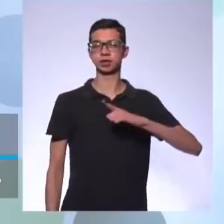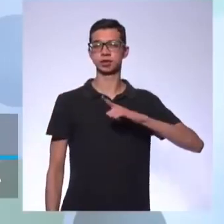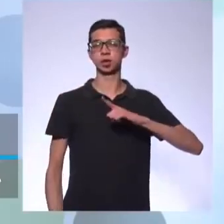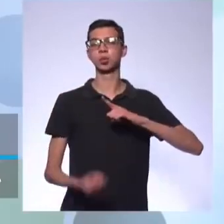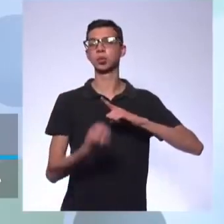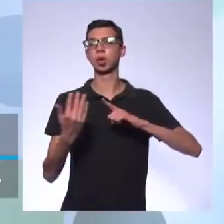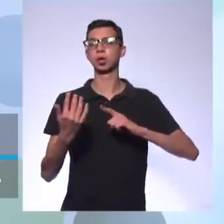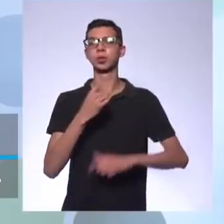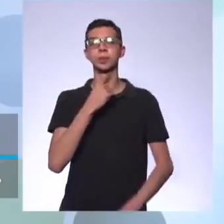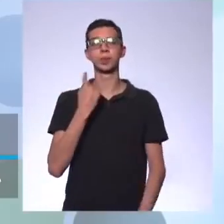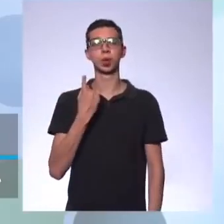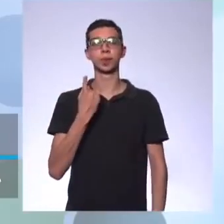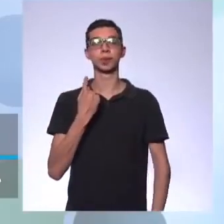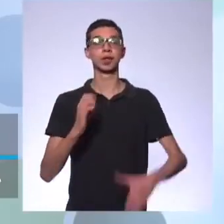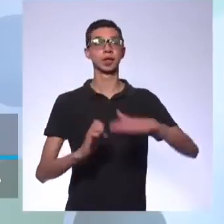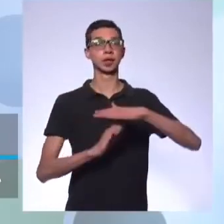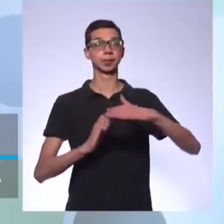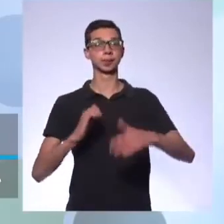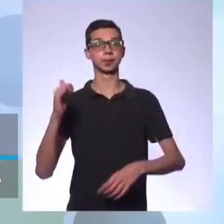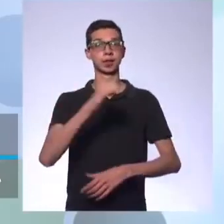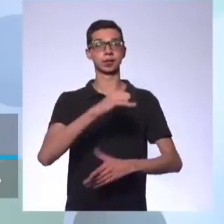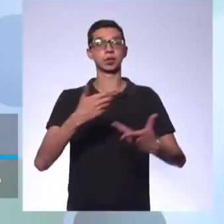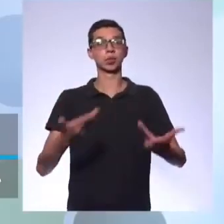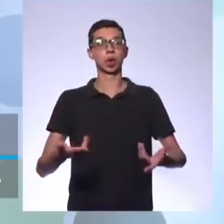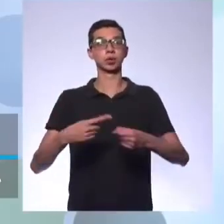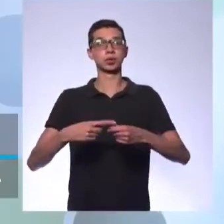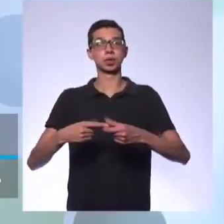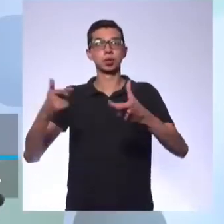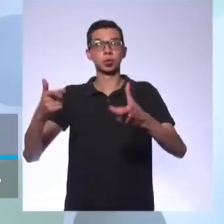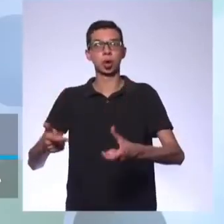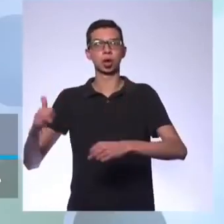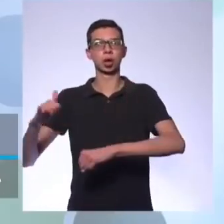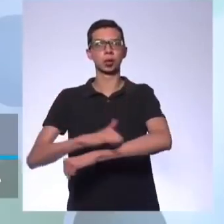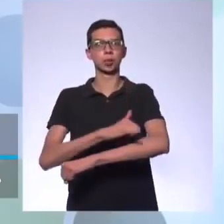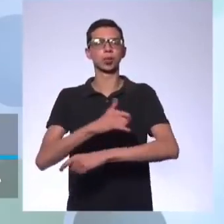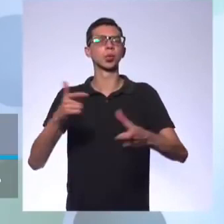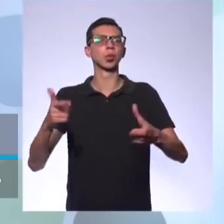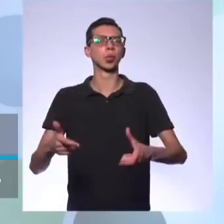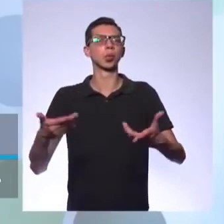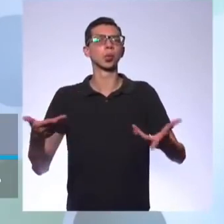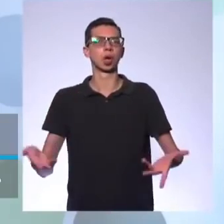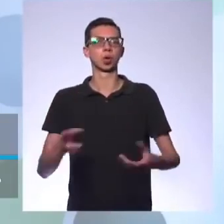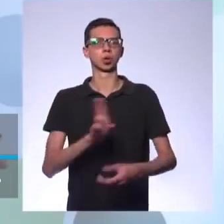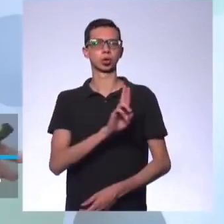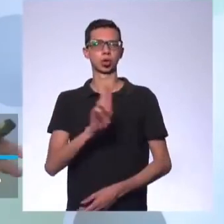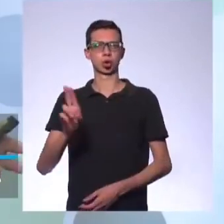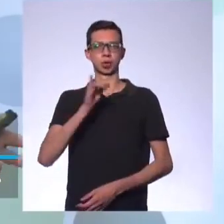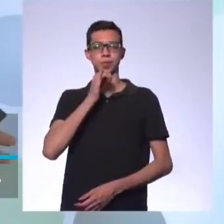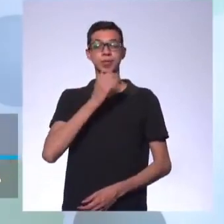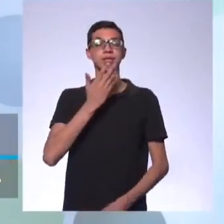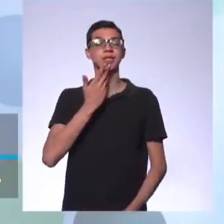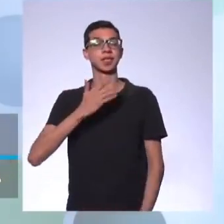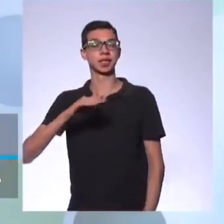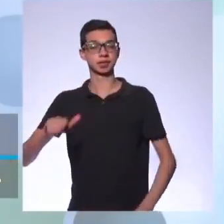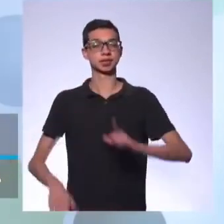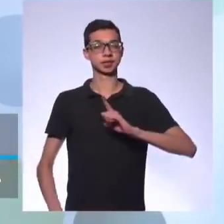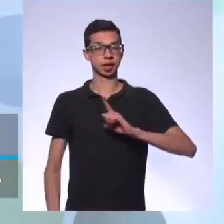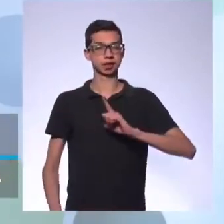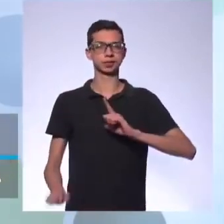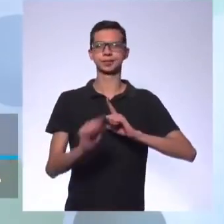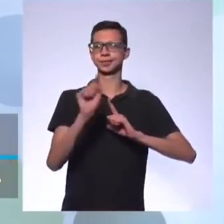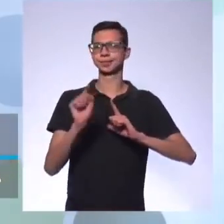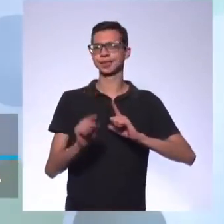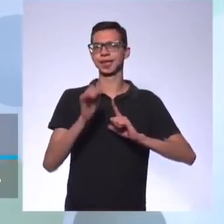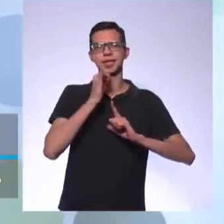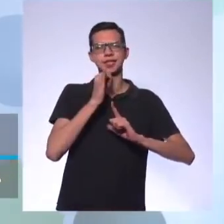qual era a empresa do avião, que cidade, qual era o aeroporto, né? Se tinha criança envolvida, não sei. Isso